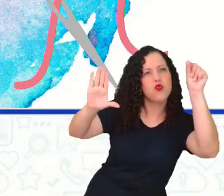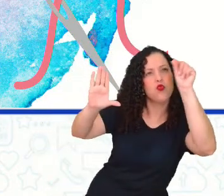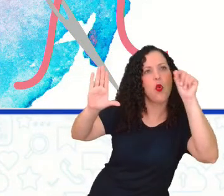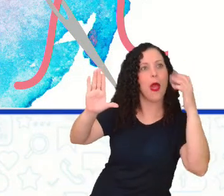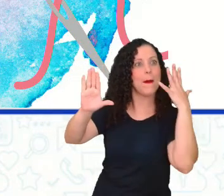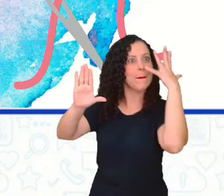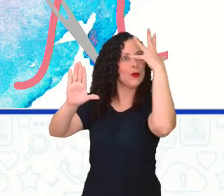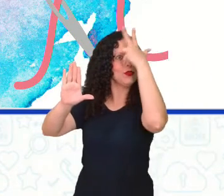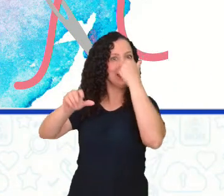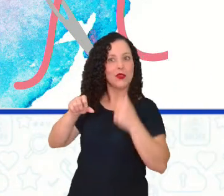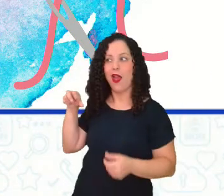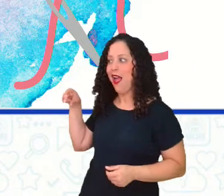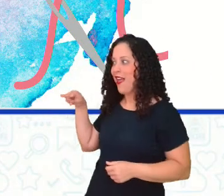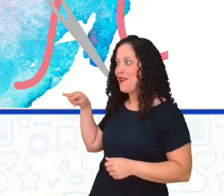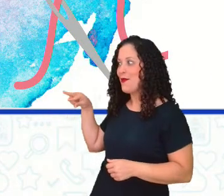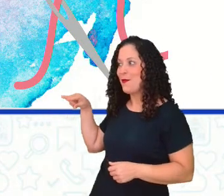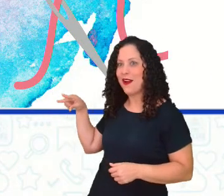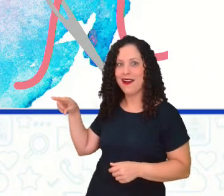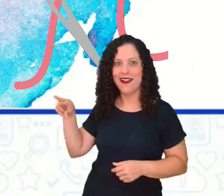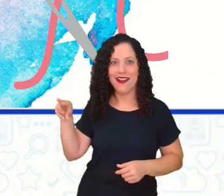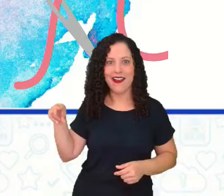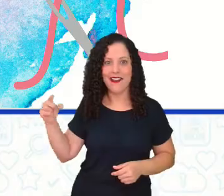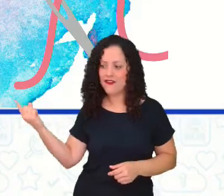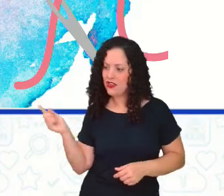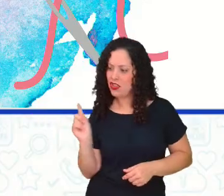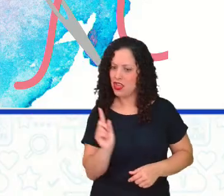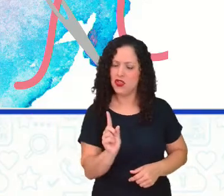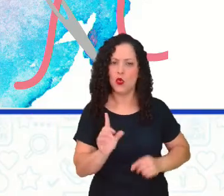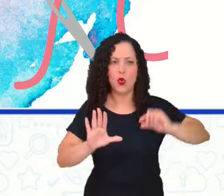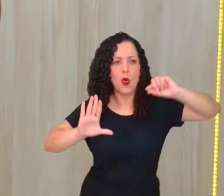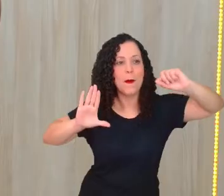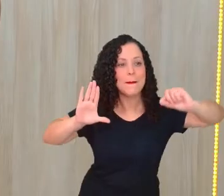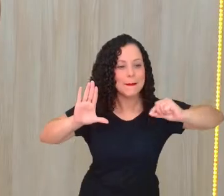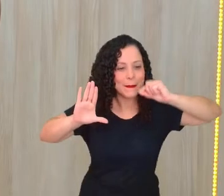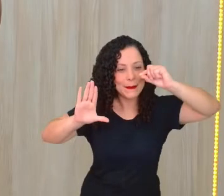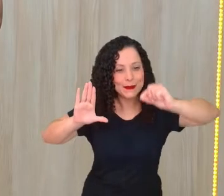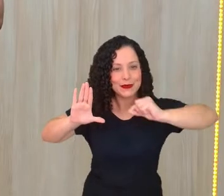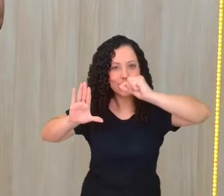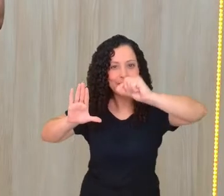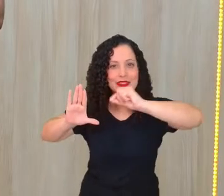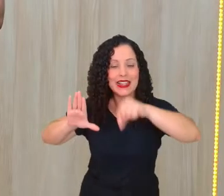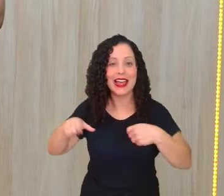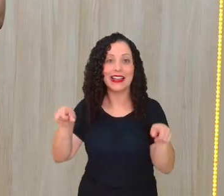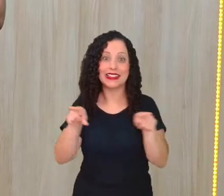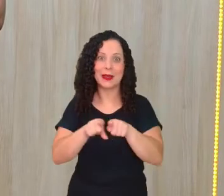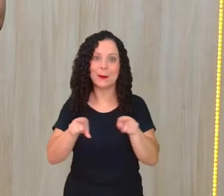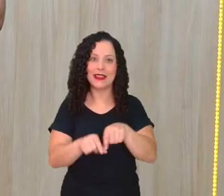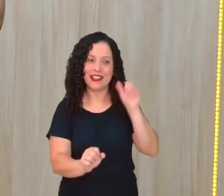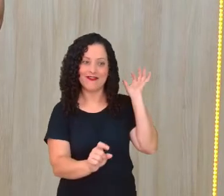a cesta de linhas e começou a bordar também. Temos aí um momento de contágio